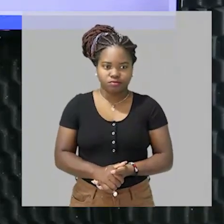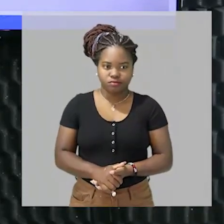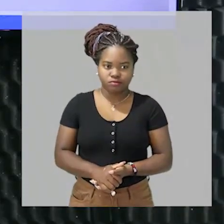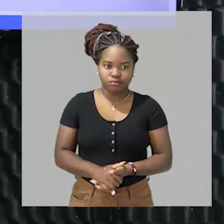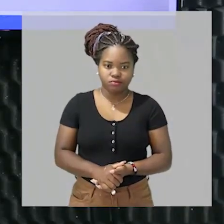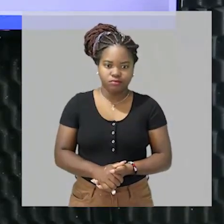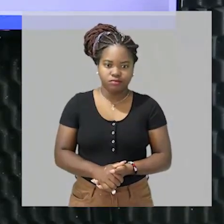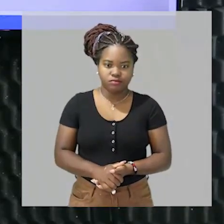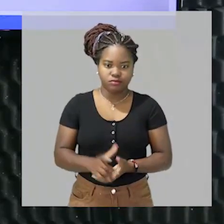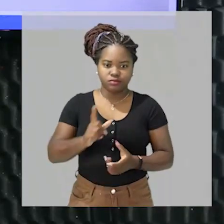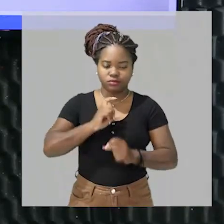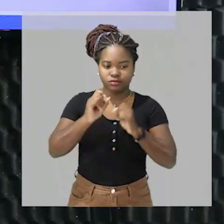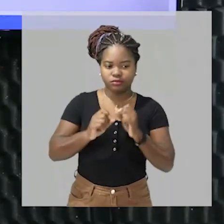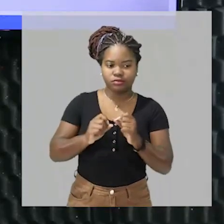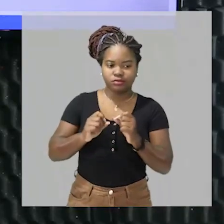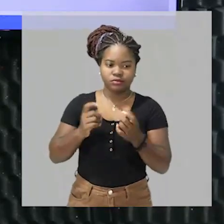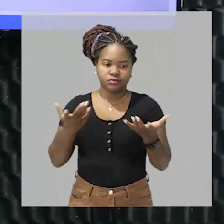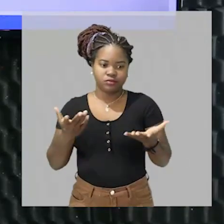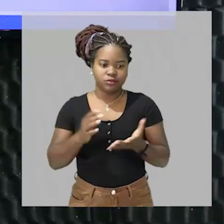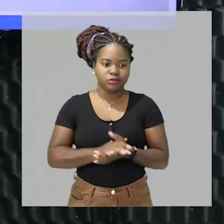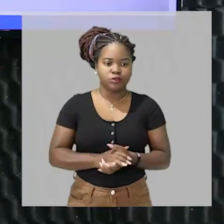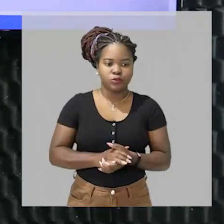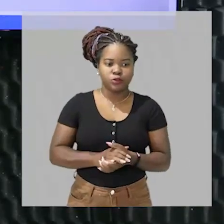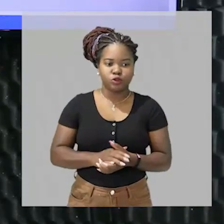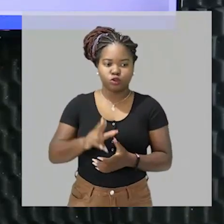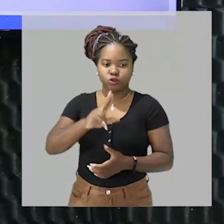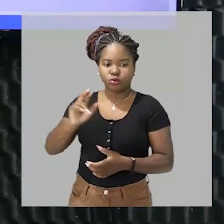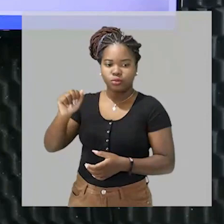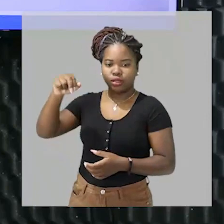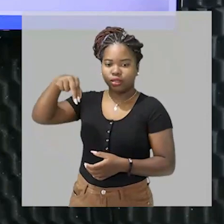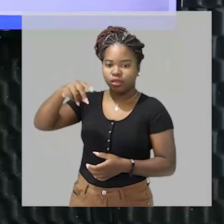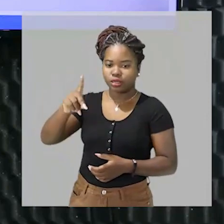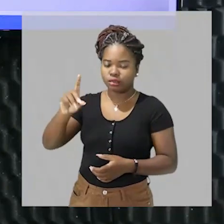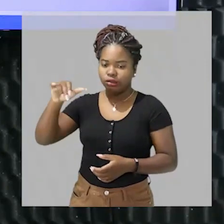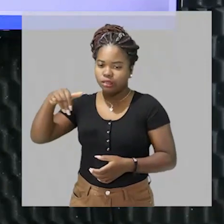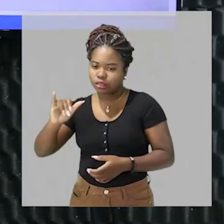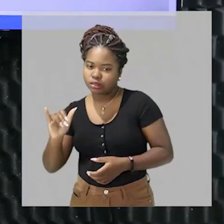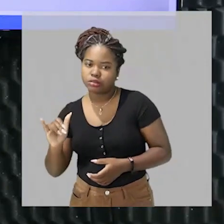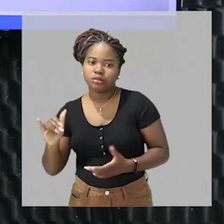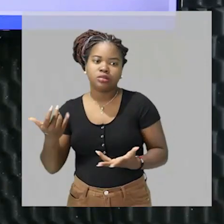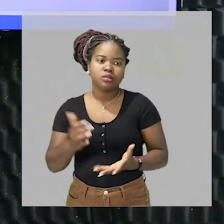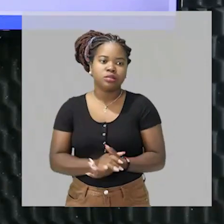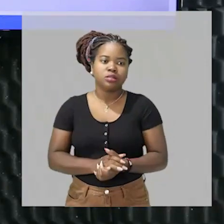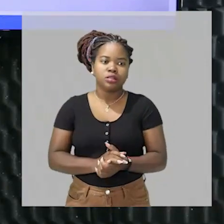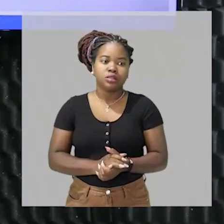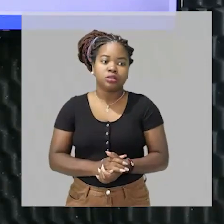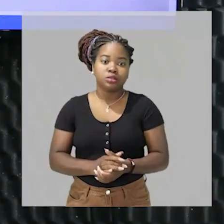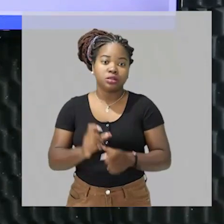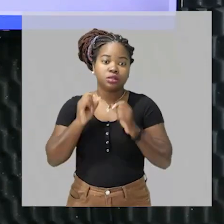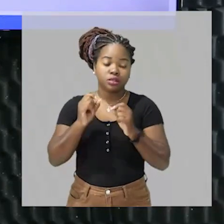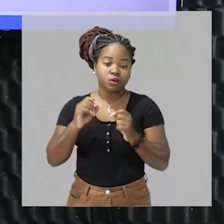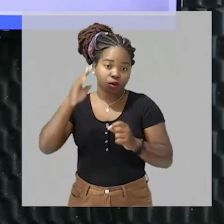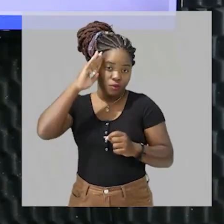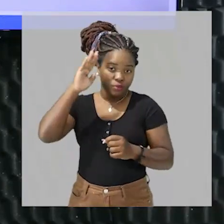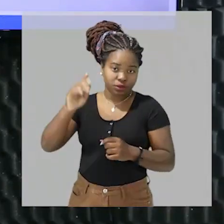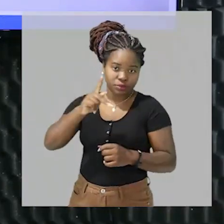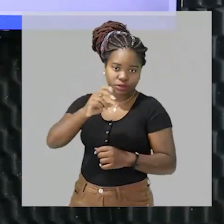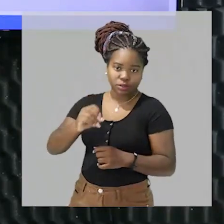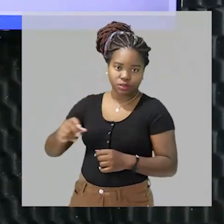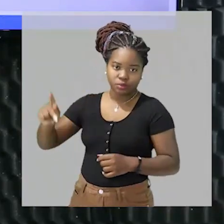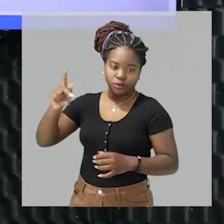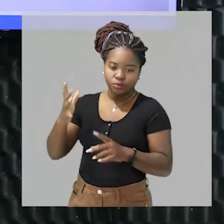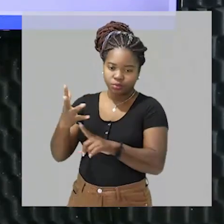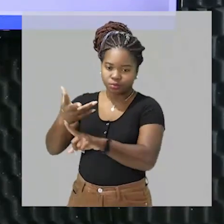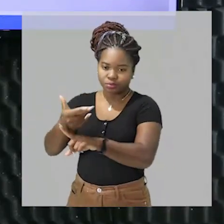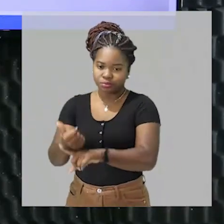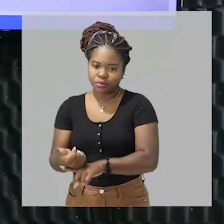o pai da pop art. Pop art é a mesma coisa que cultura pop, professor? Não, mas a pop art ela